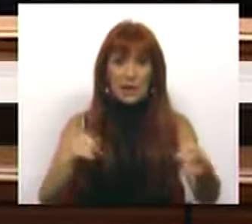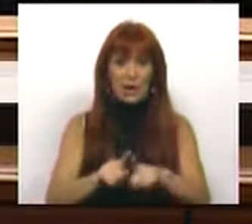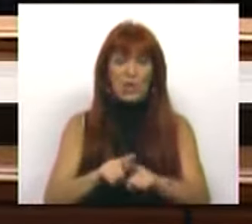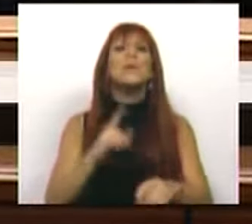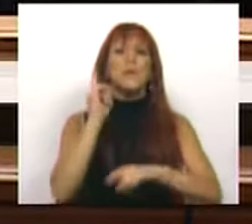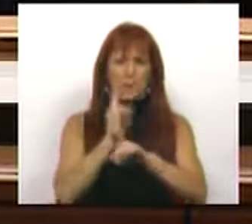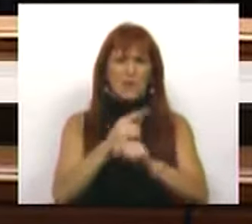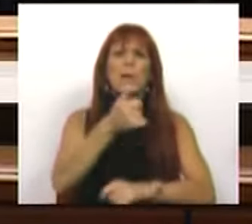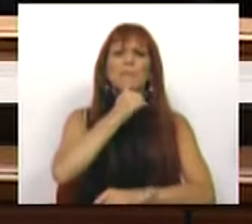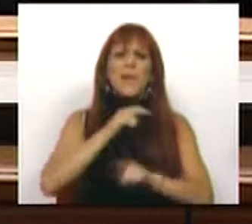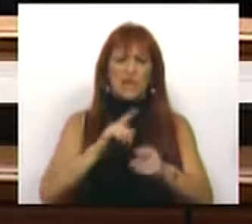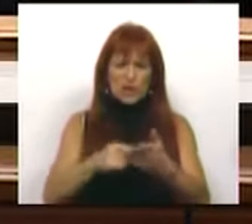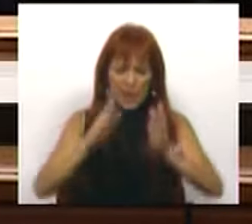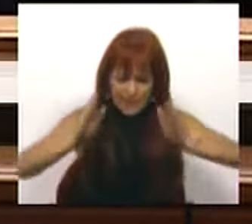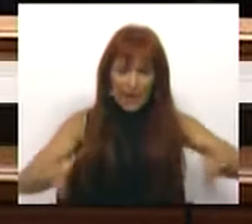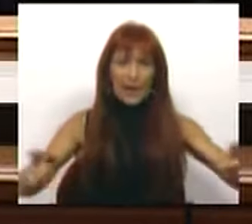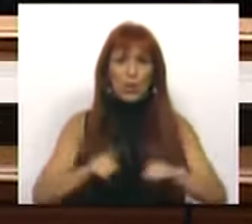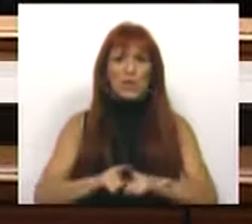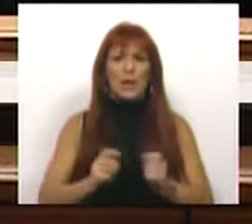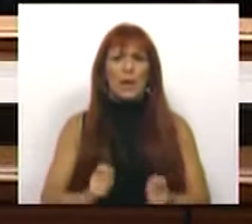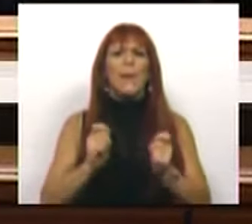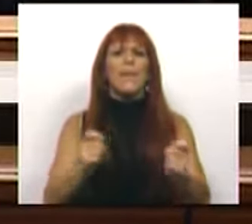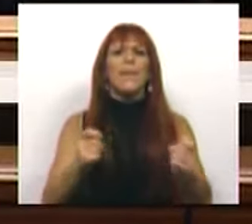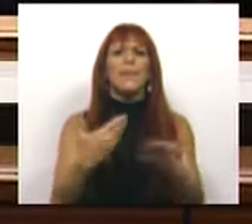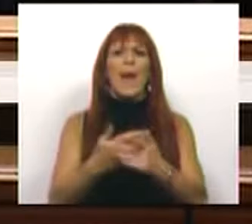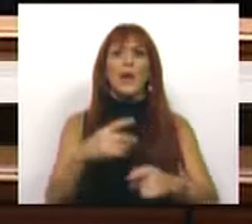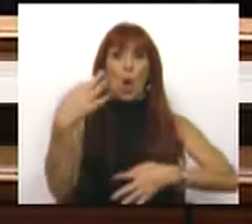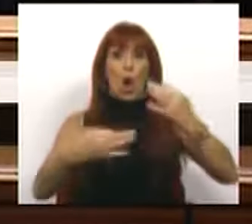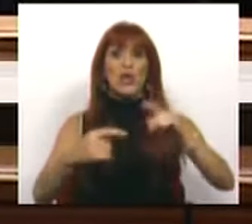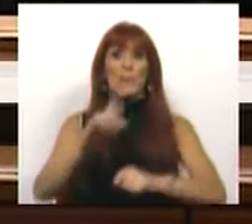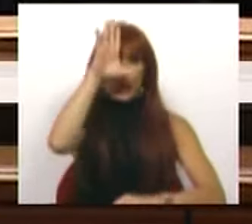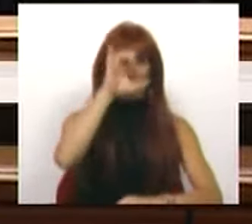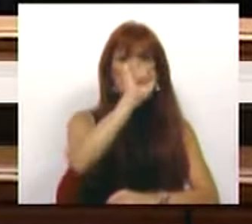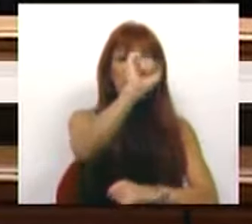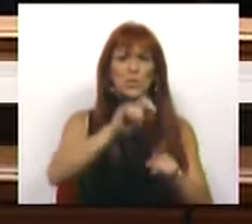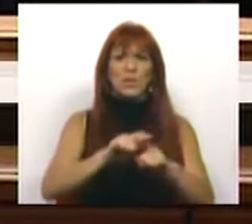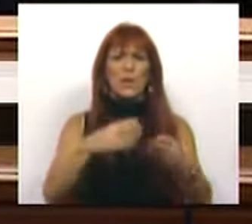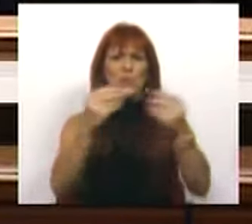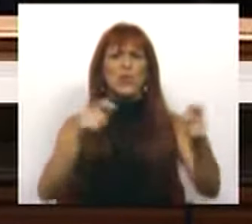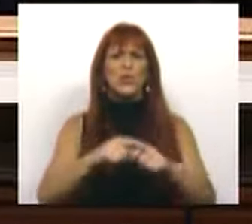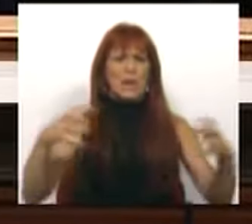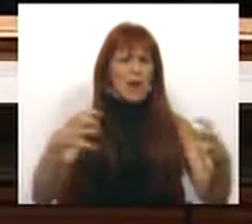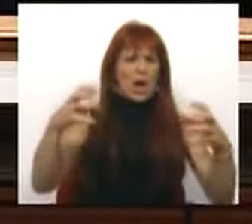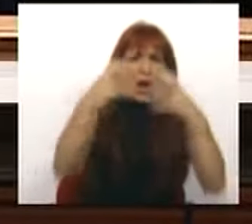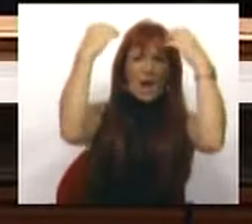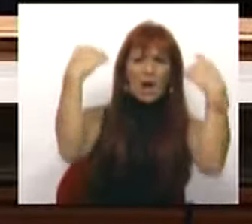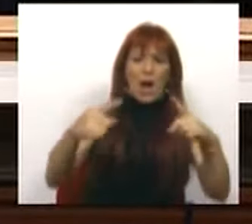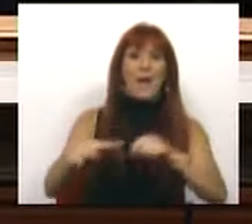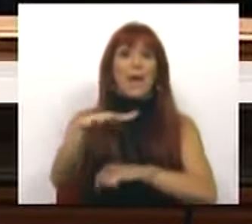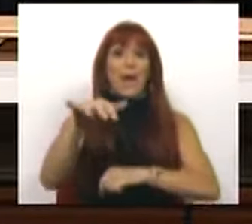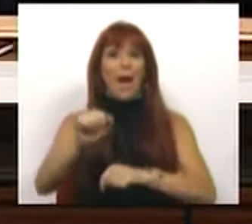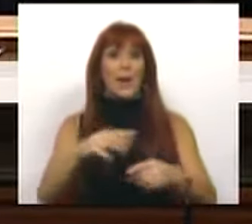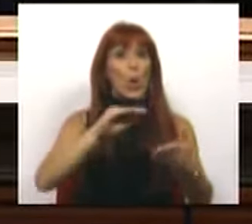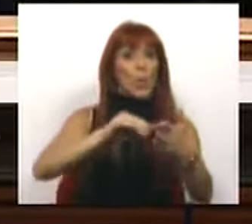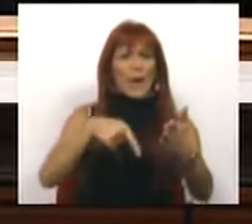sejam tomadas as medidas necessárias para remeter para os tribunais estaduais a resolução dos litígios existentes no âmbito